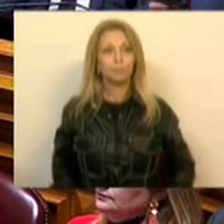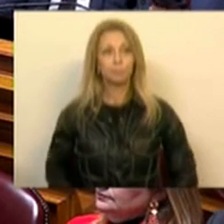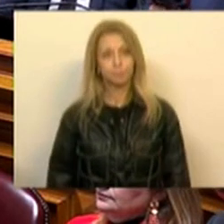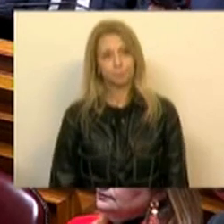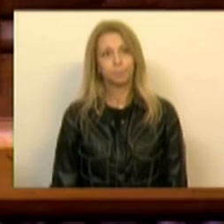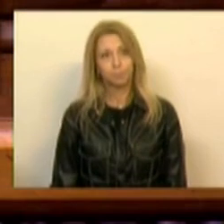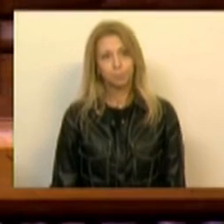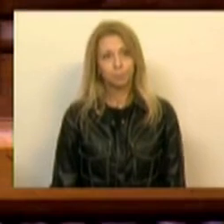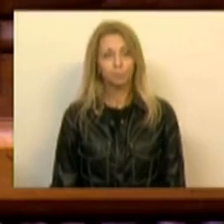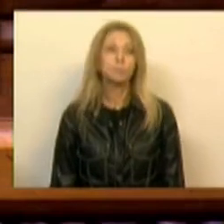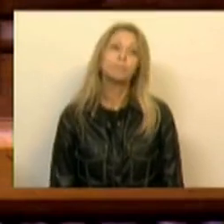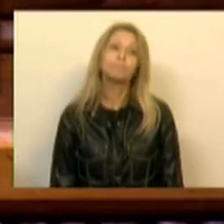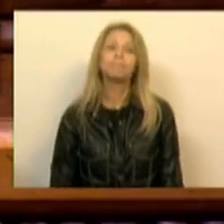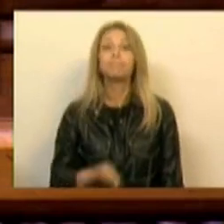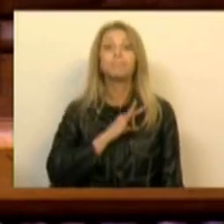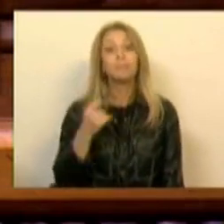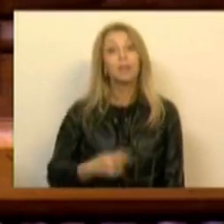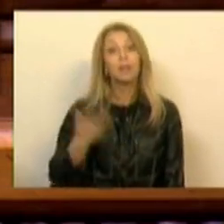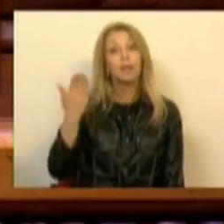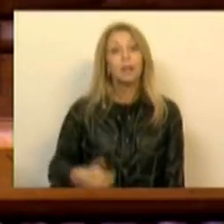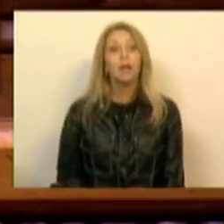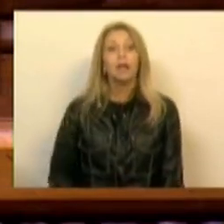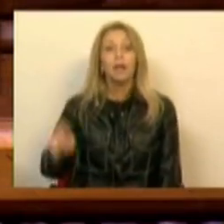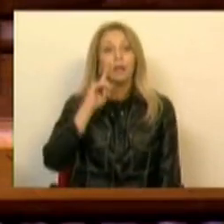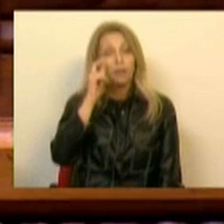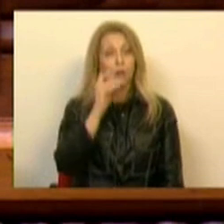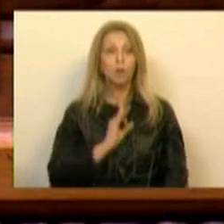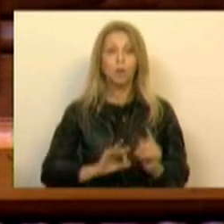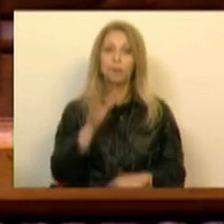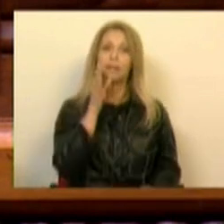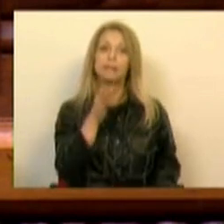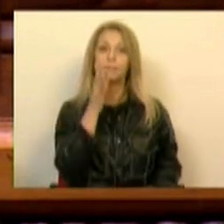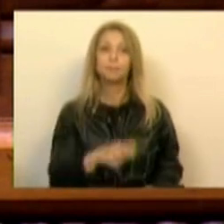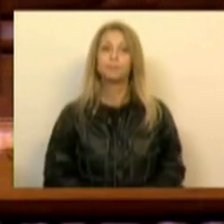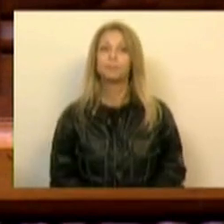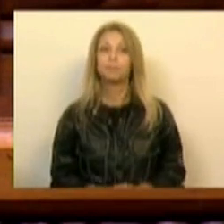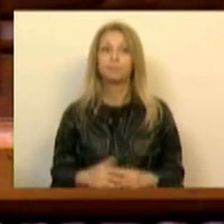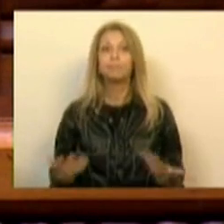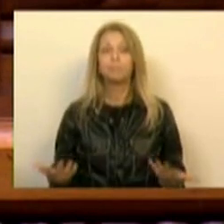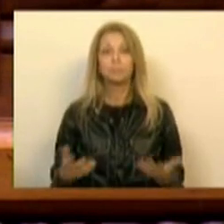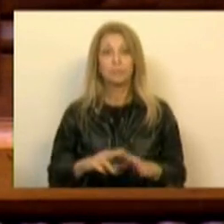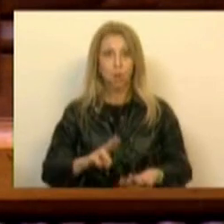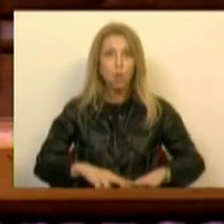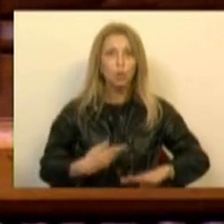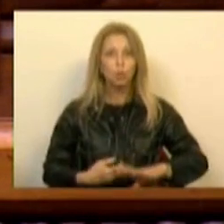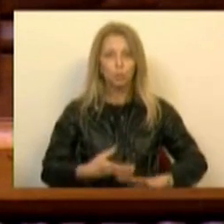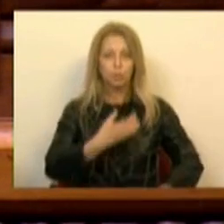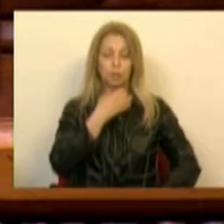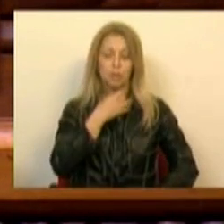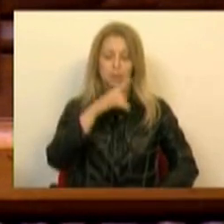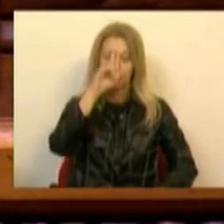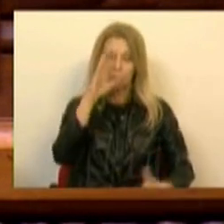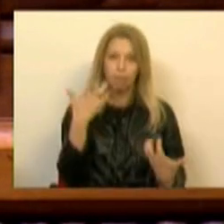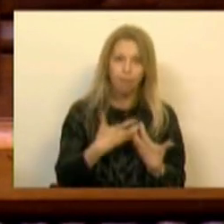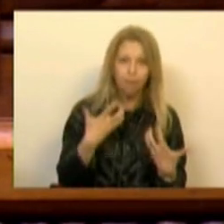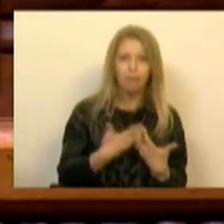Senhor Presidente, senhoras e senhores deputados, no No meio de uma dupla crise de guerra e inflação, o